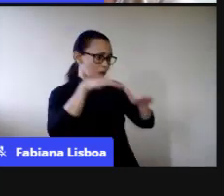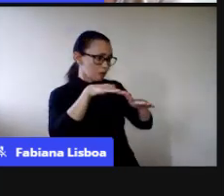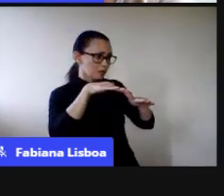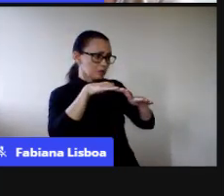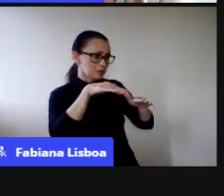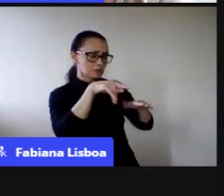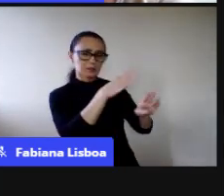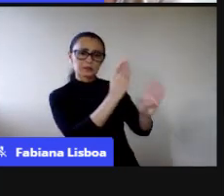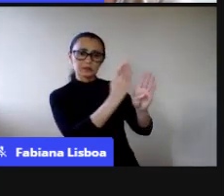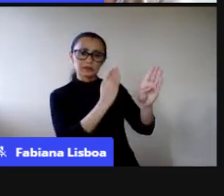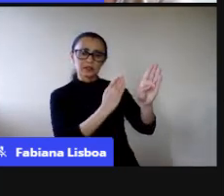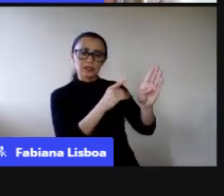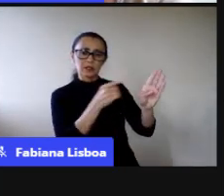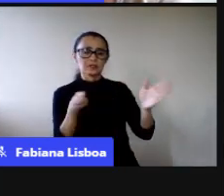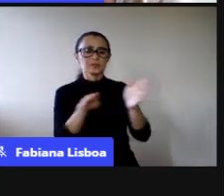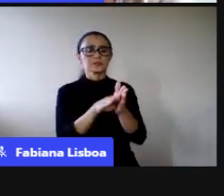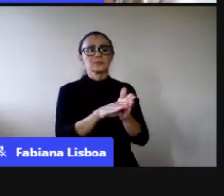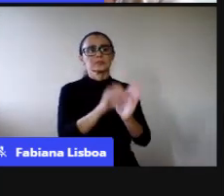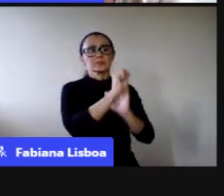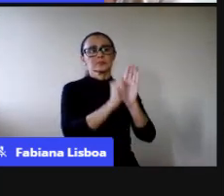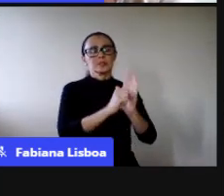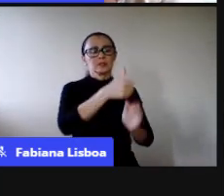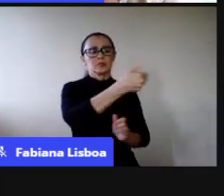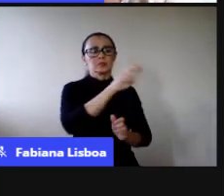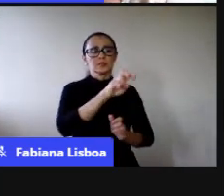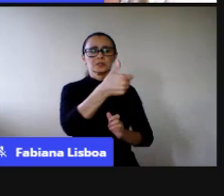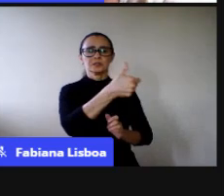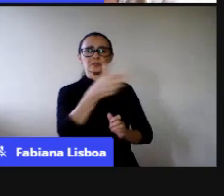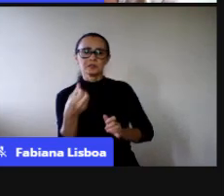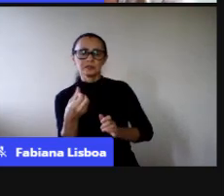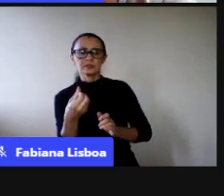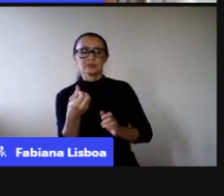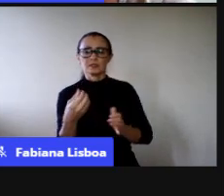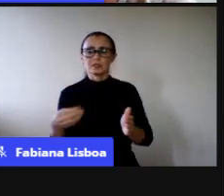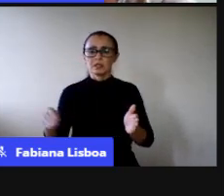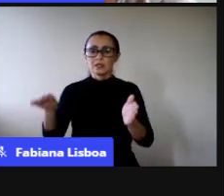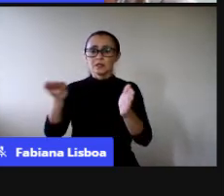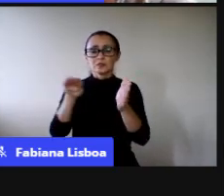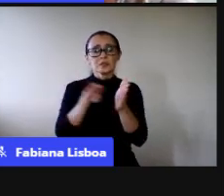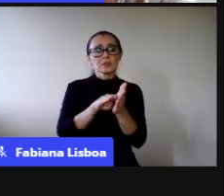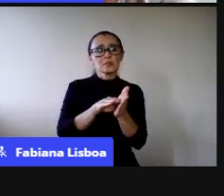os séculos XV e XVI. Eles achavam que estavam chegando nas Índias,